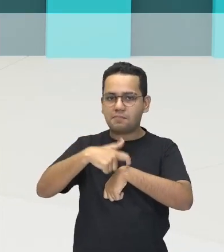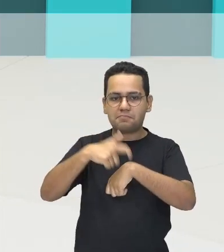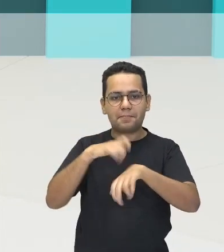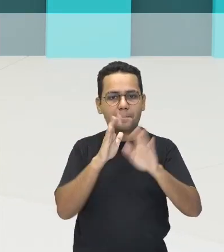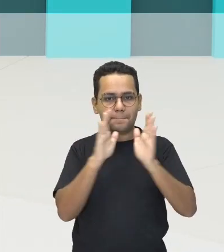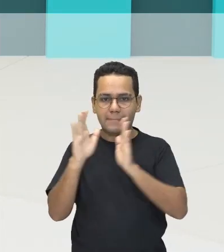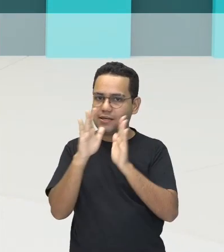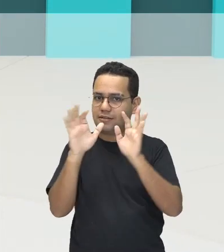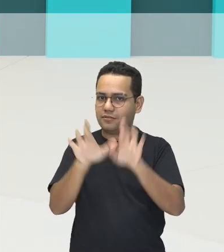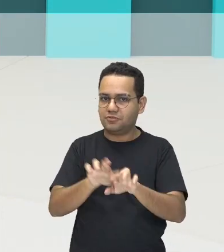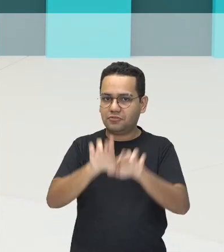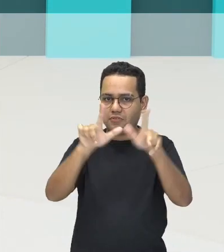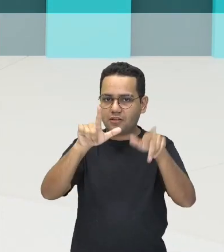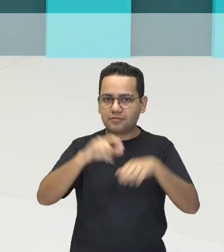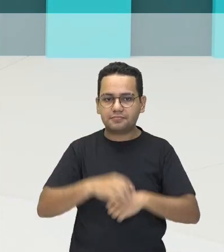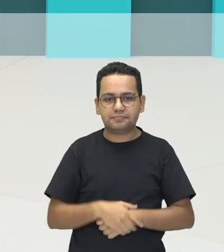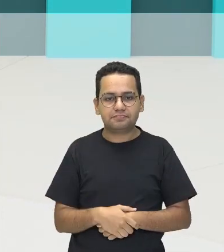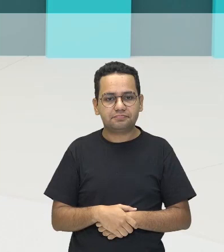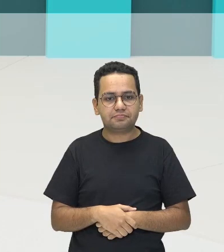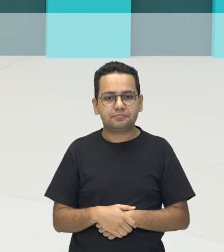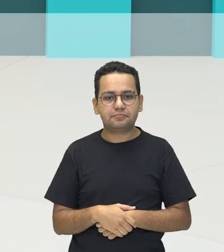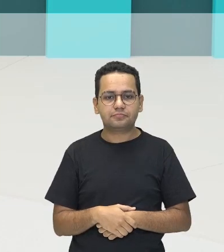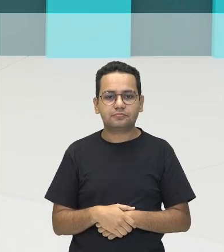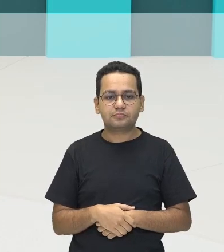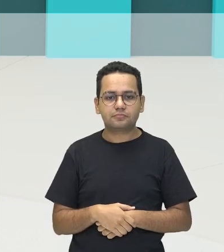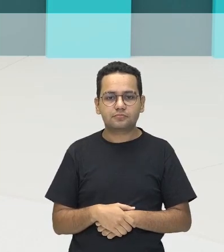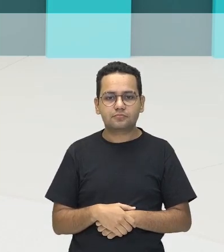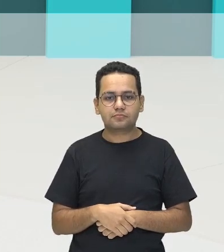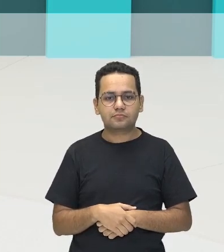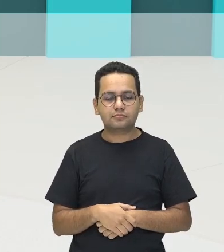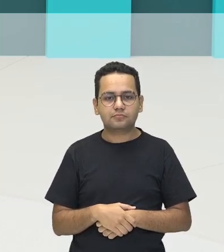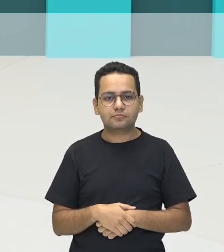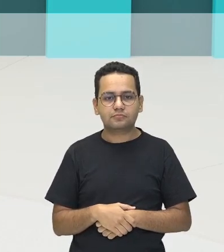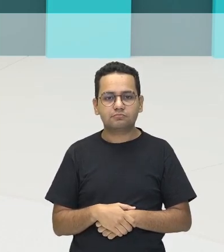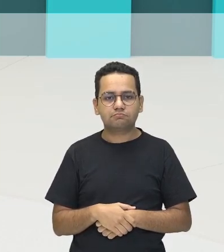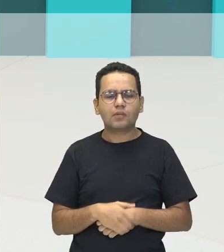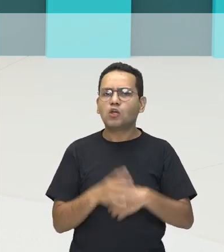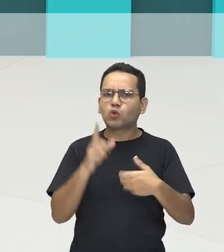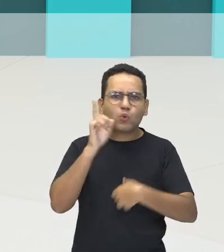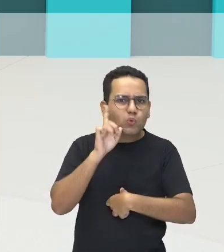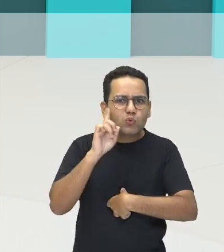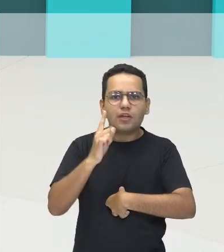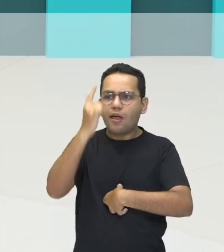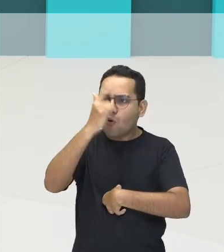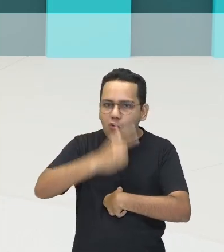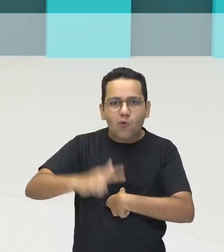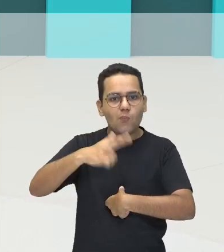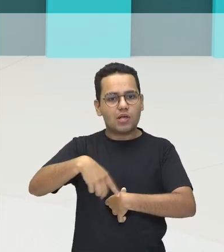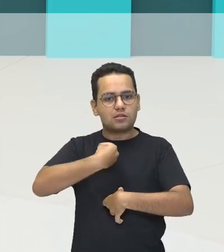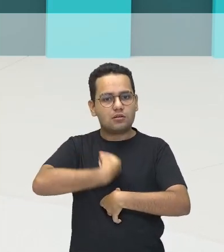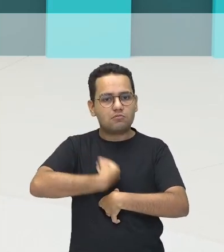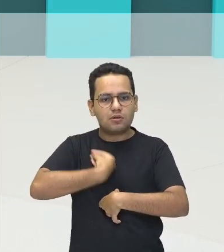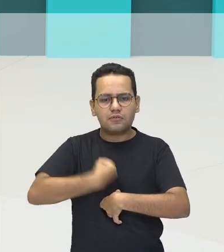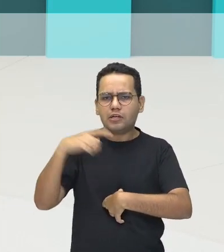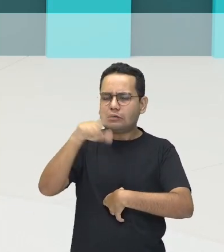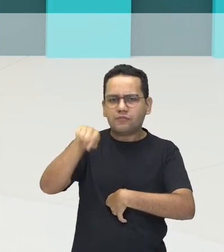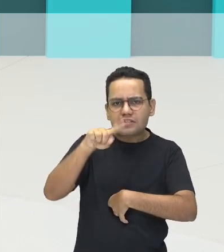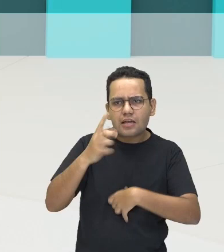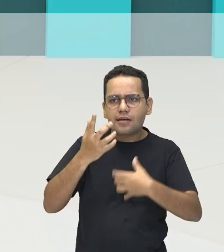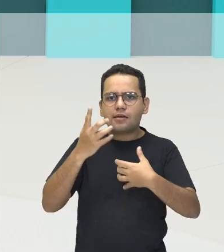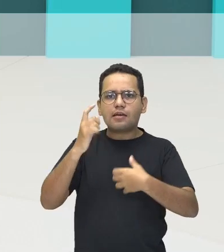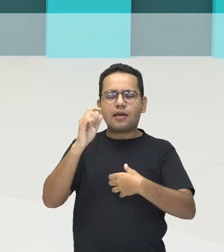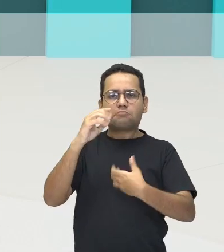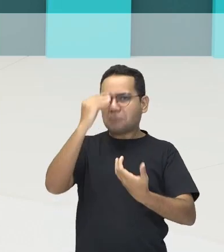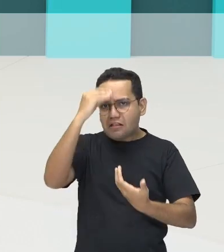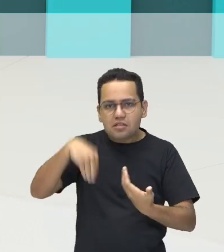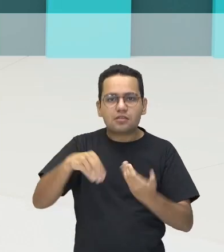vida. Todos os dias estarás refazendo o teu desenho. Não te fatigues logo. E aí ele já está